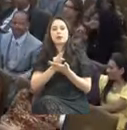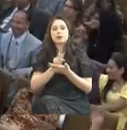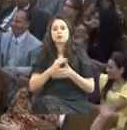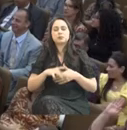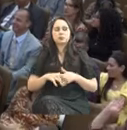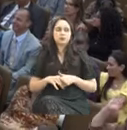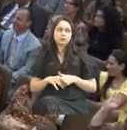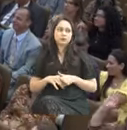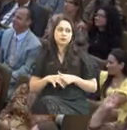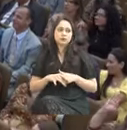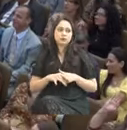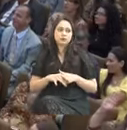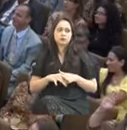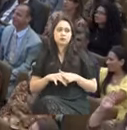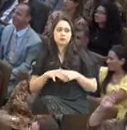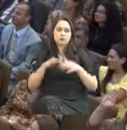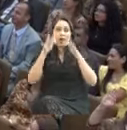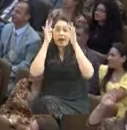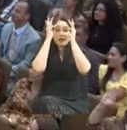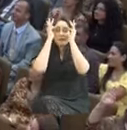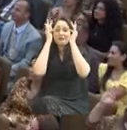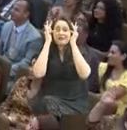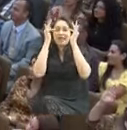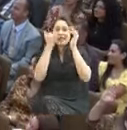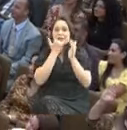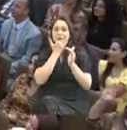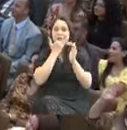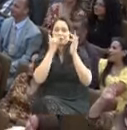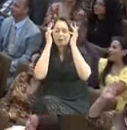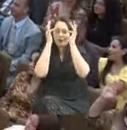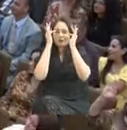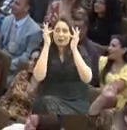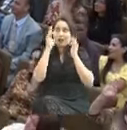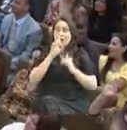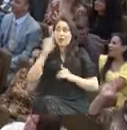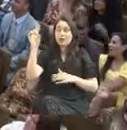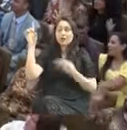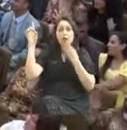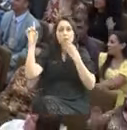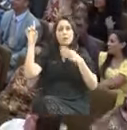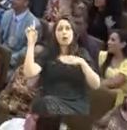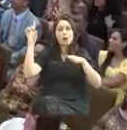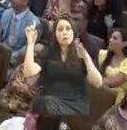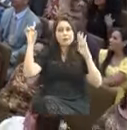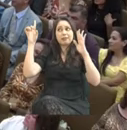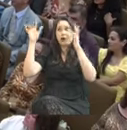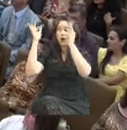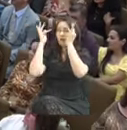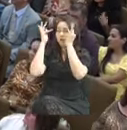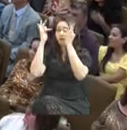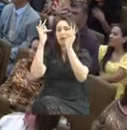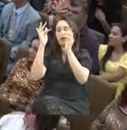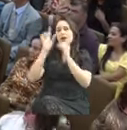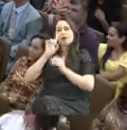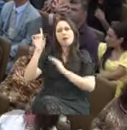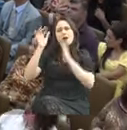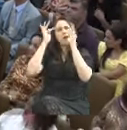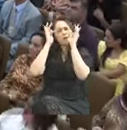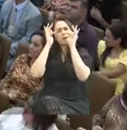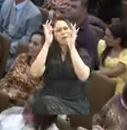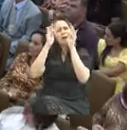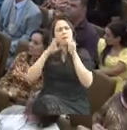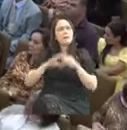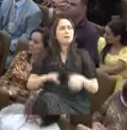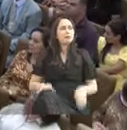fiel. Eu vou falar até você continuar falando, é fiel, é fiel.